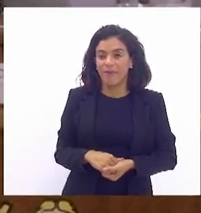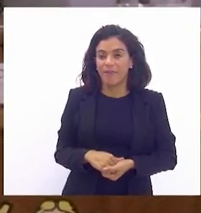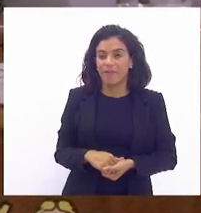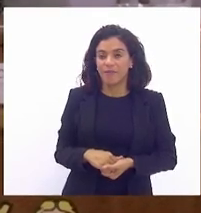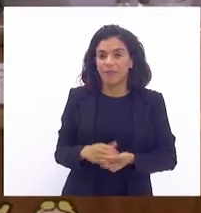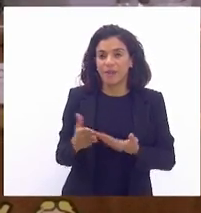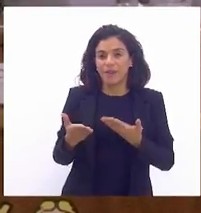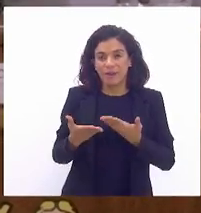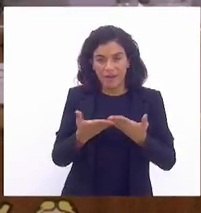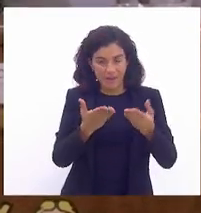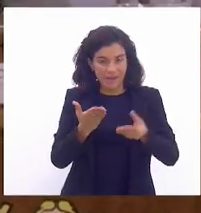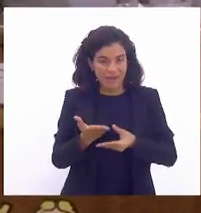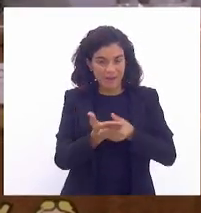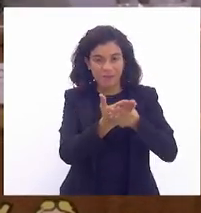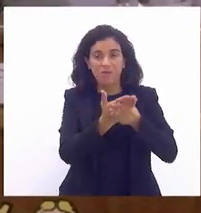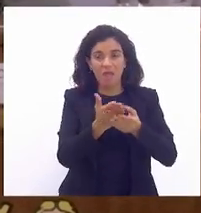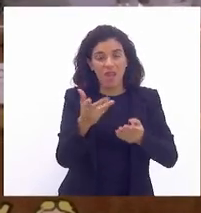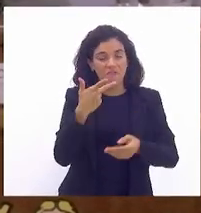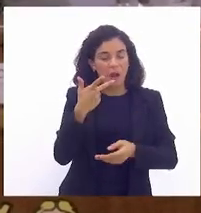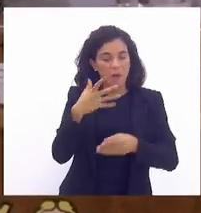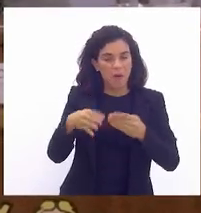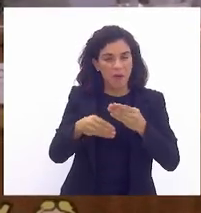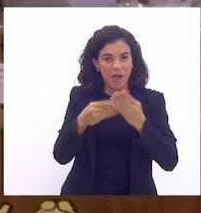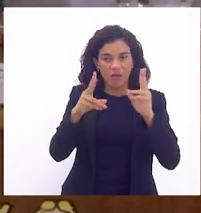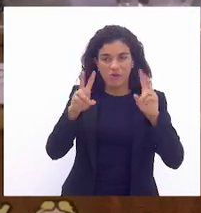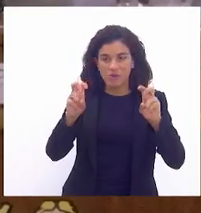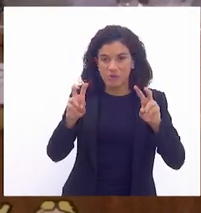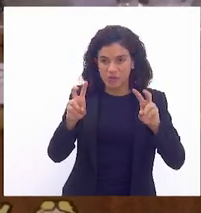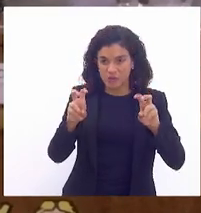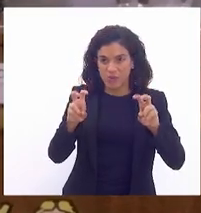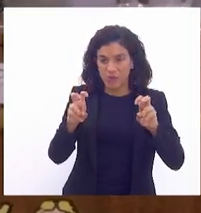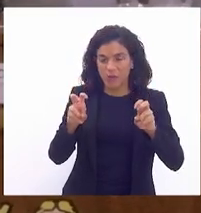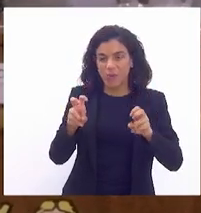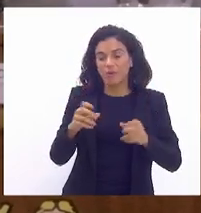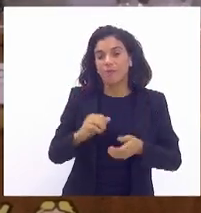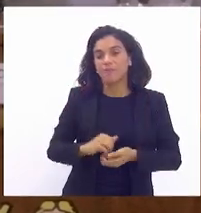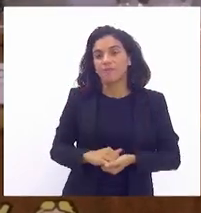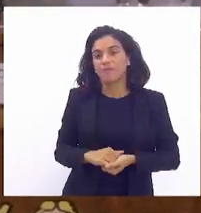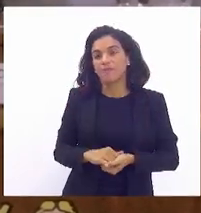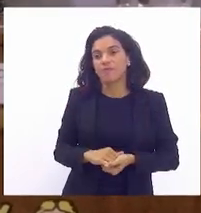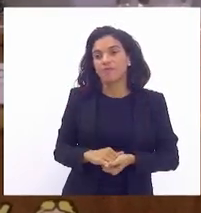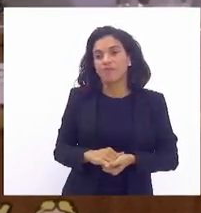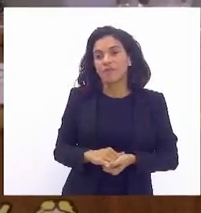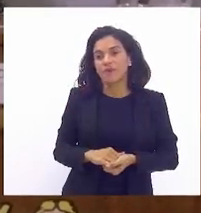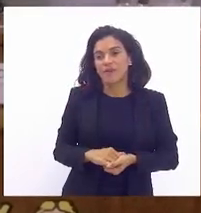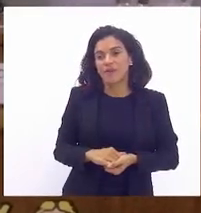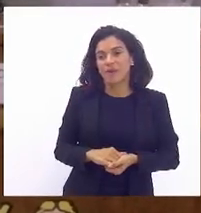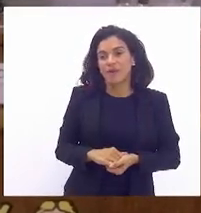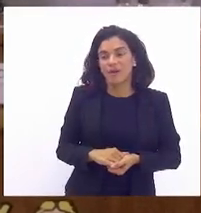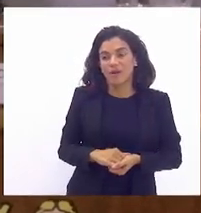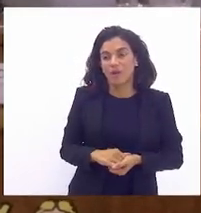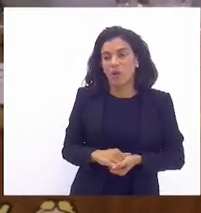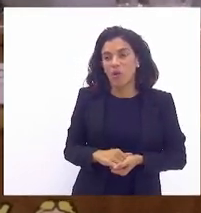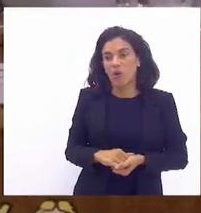Carreamento, tá, foi aquilo que ele colocou com relação à meditação e polígono naquelas montanhas de